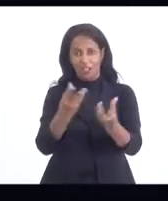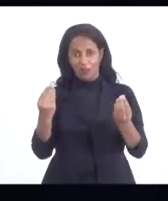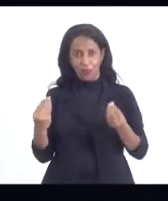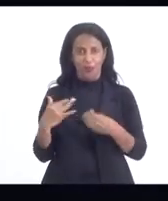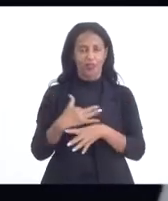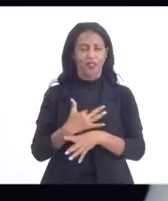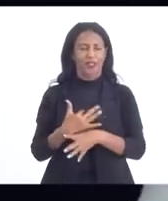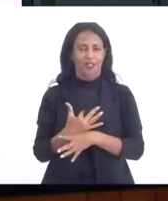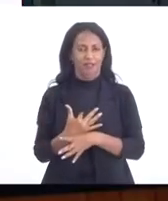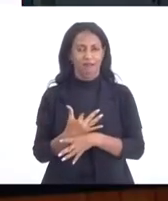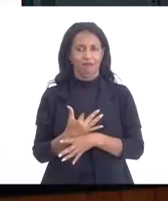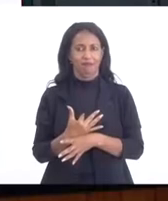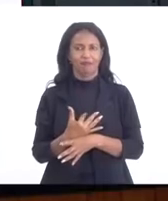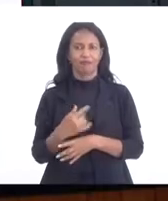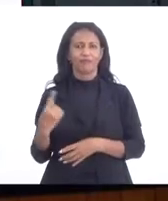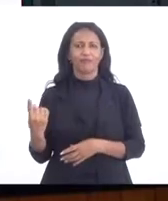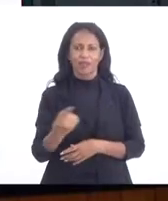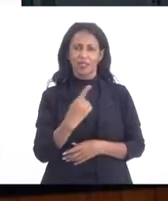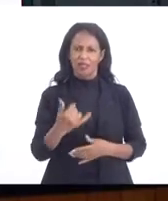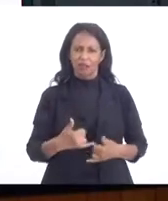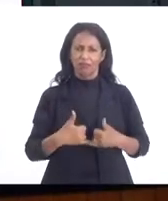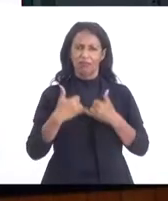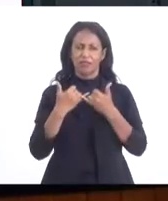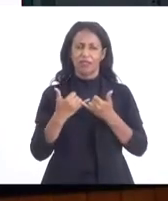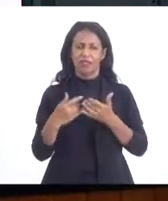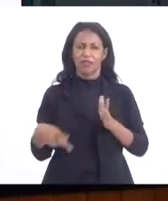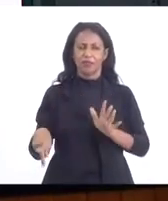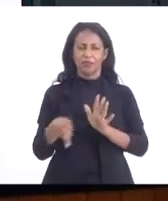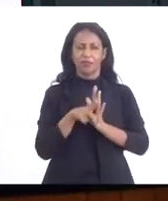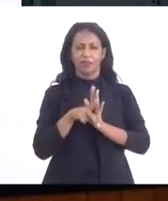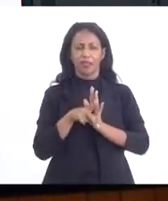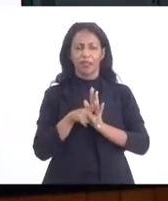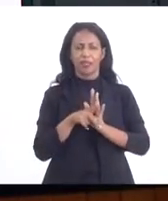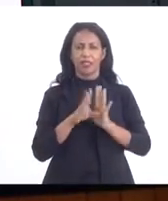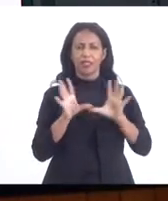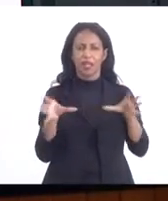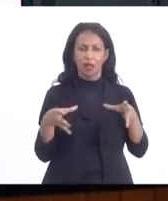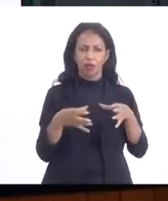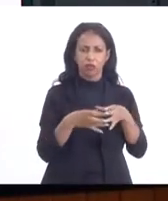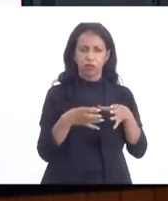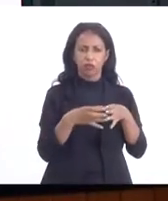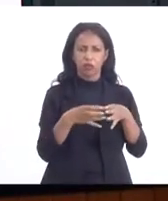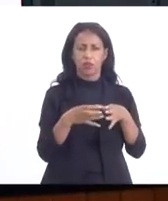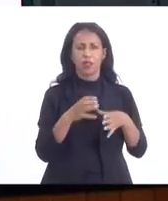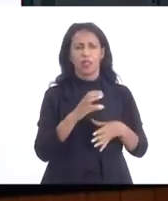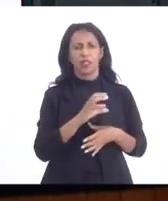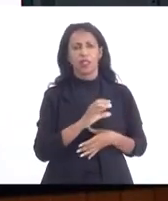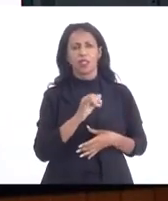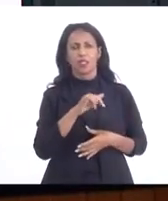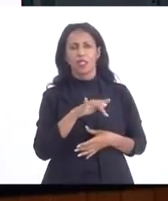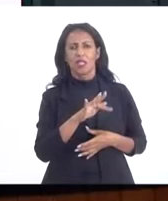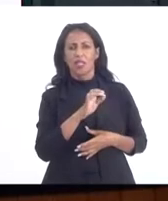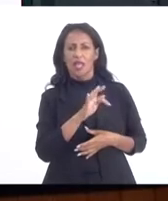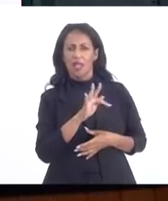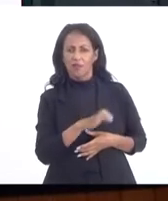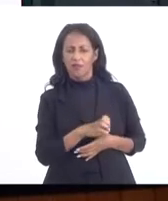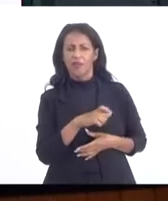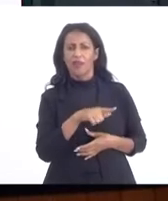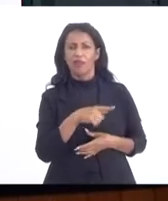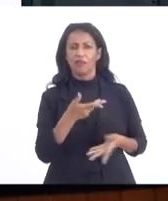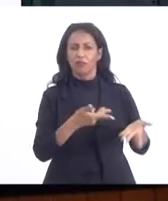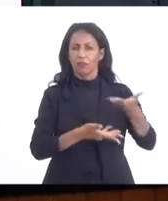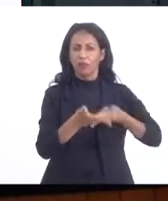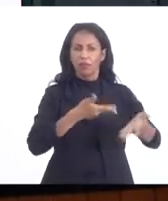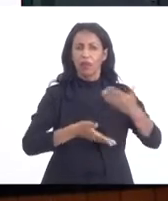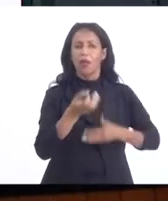cidades. E a gente, eu fico muito orgulhosa de fazer parte, né, do consórcio. O CIDENF, a gente tem uma relação muito boa